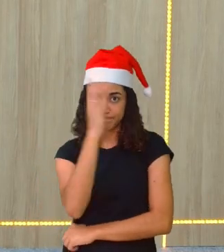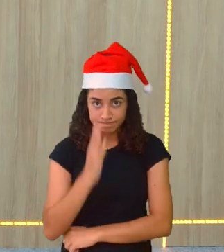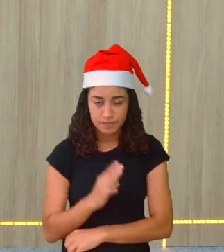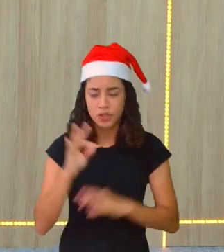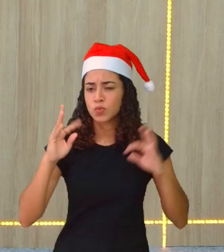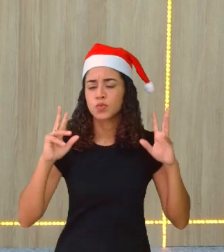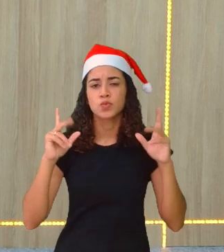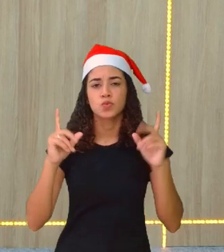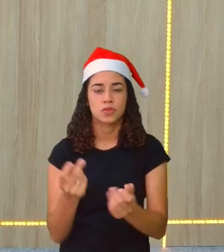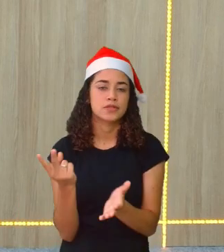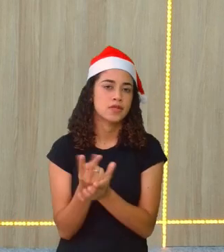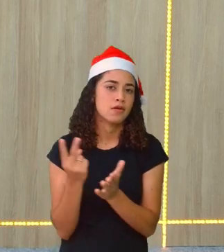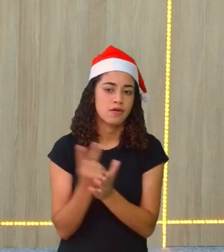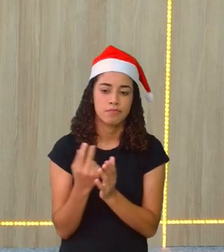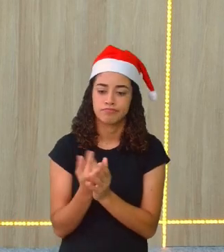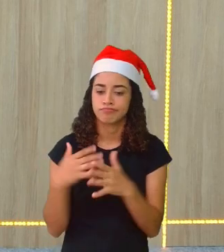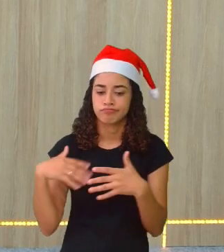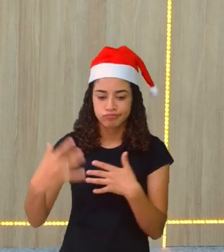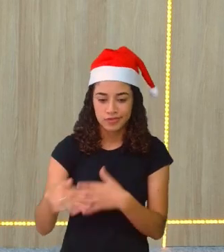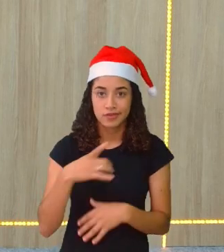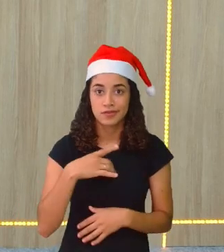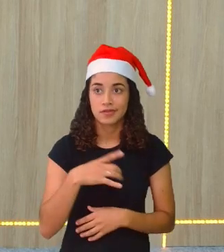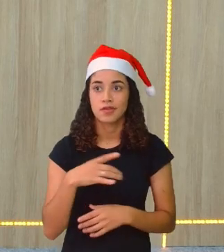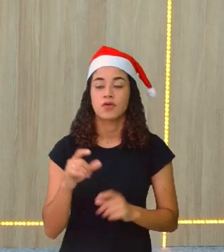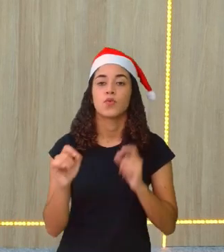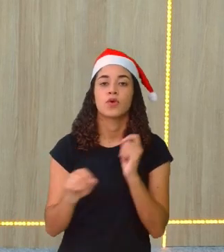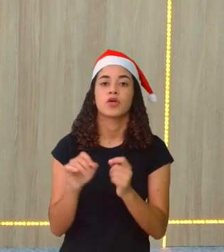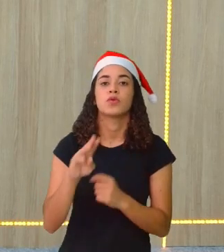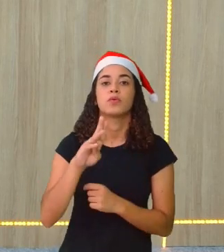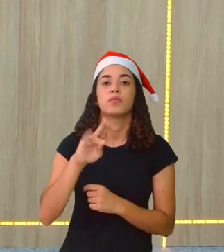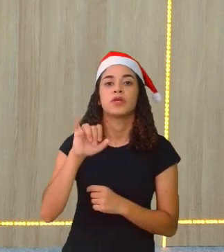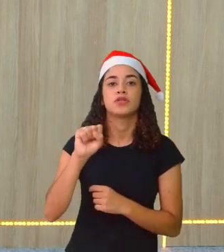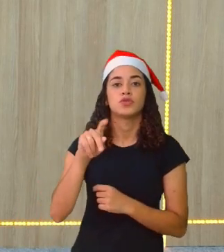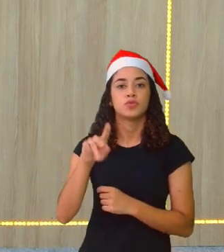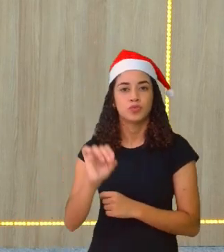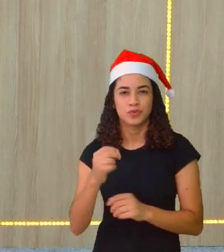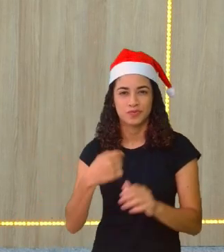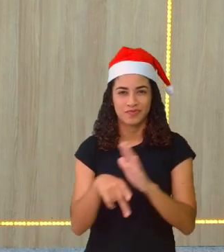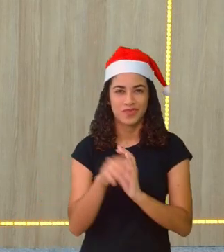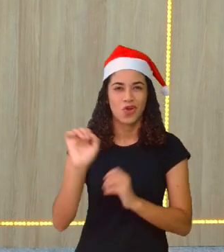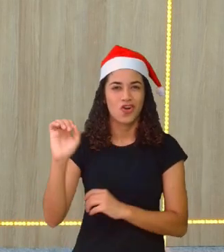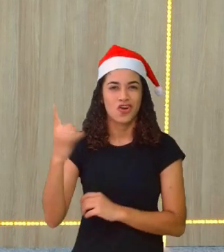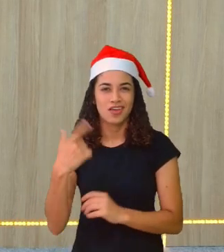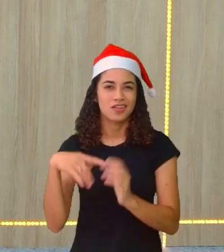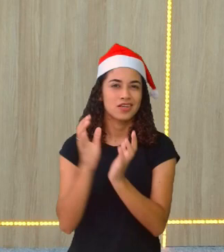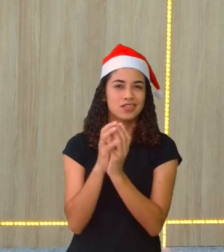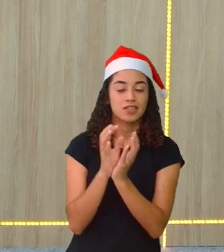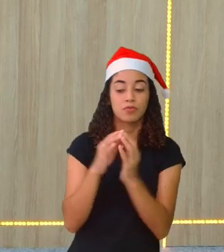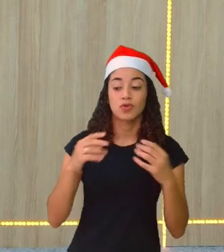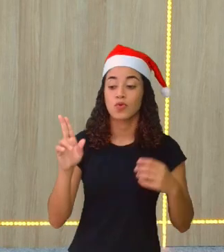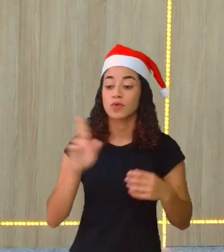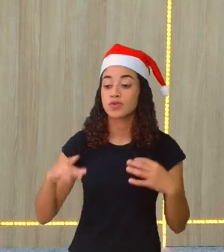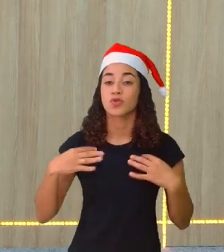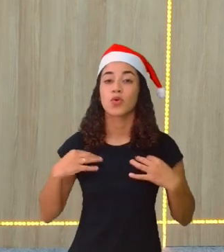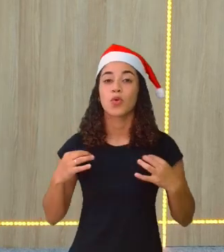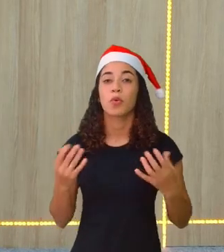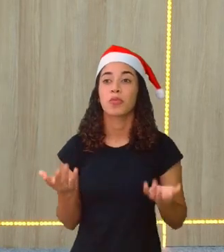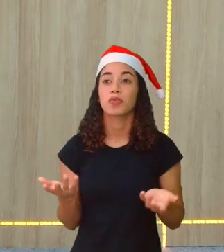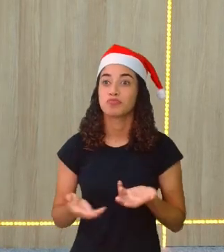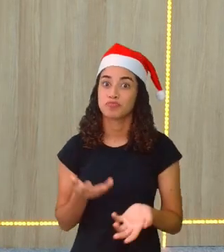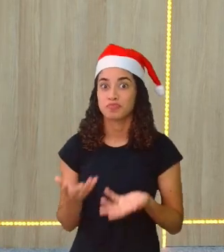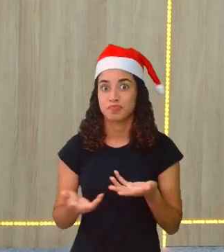as vezes que aparece a figura do arcebispo aí de Olinda e Recife, ele está usando uma veste, né,